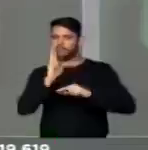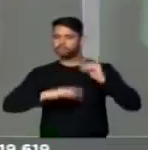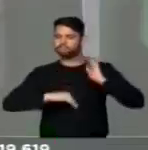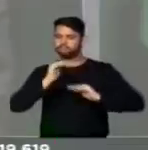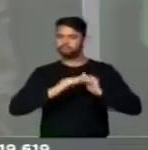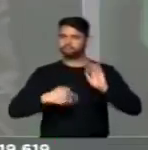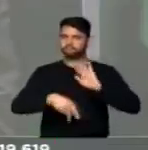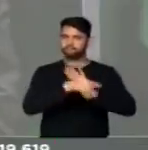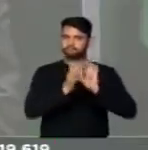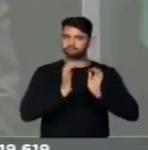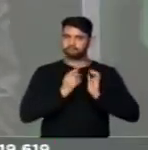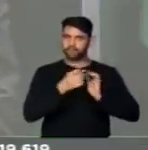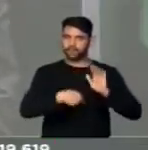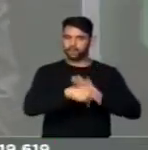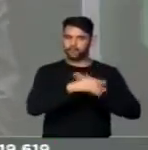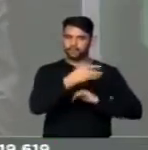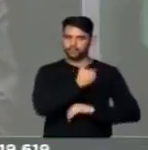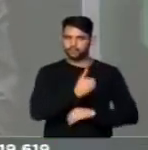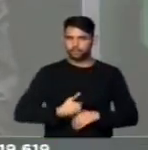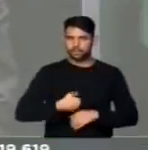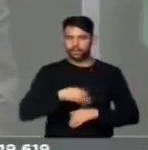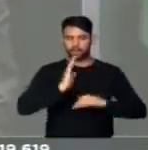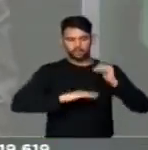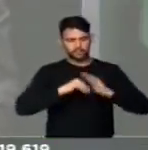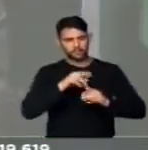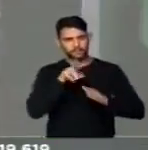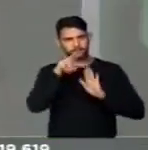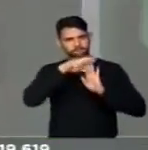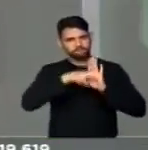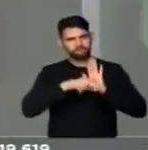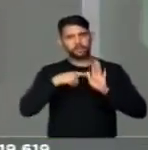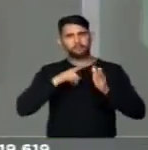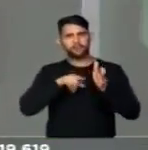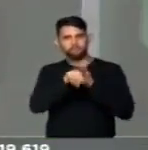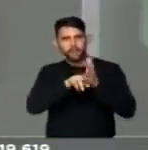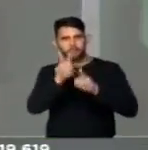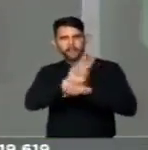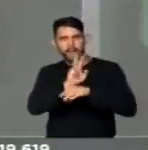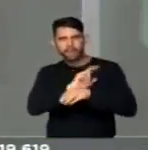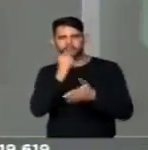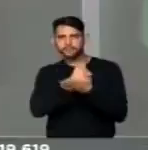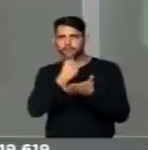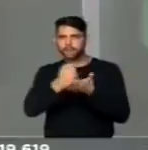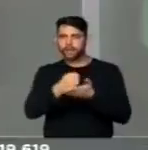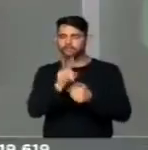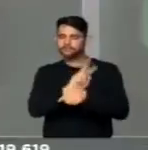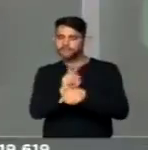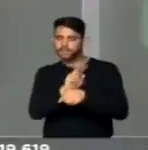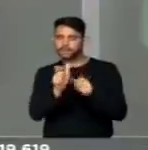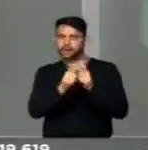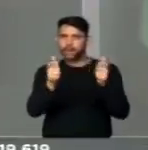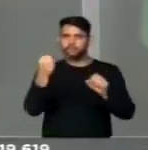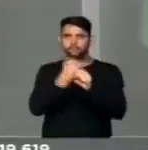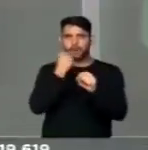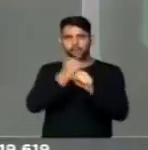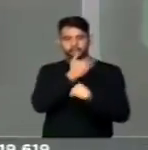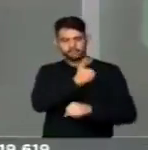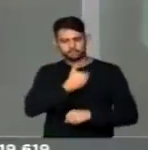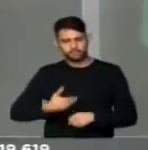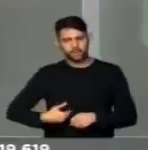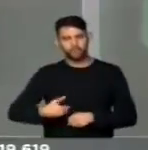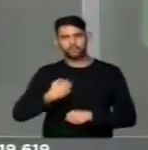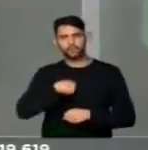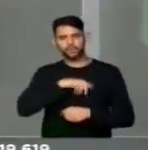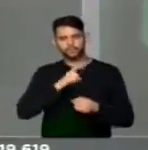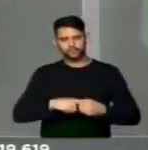patrimonial. É também aquele profissional que domina as normas de licitações e contratos, fiscaliza as grandes obras públicas,